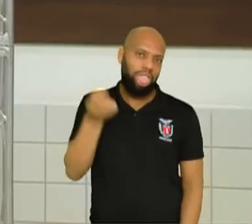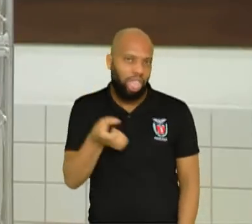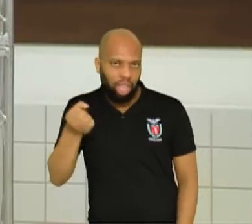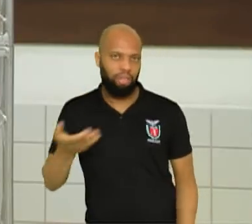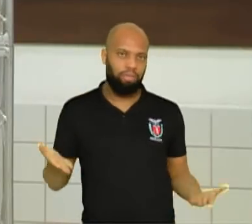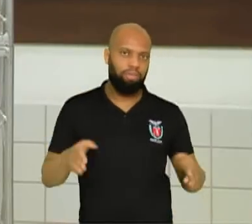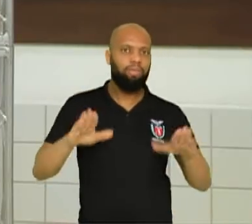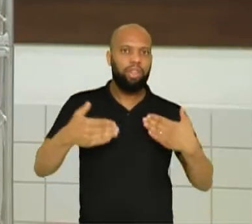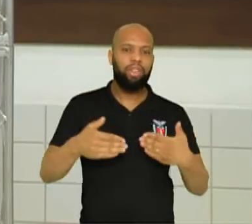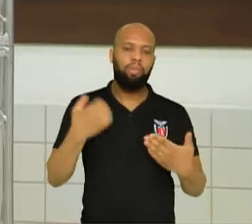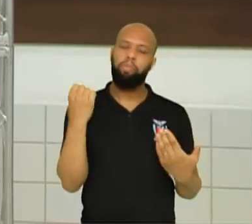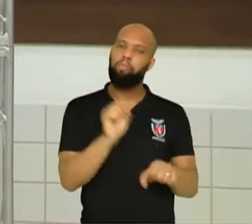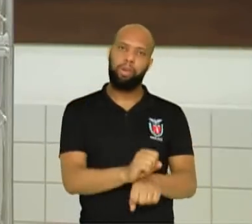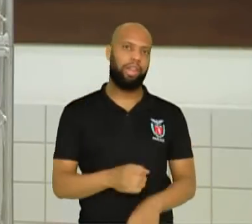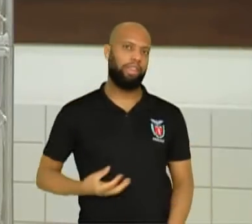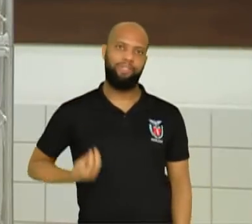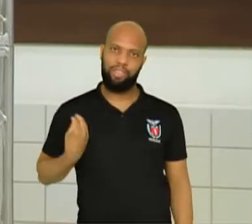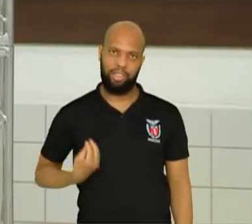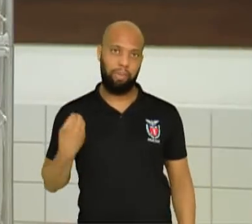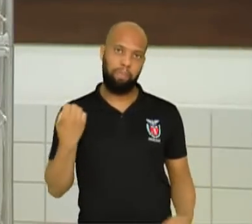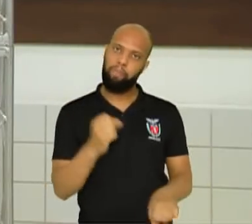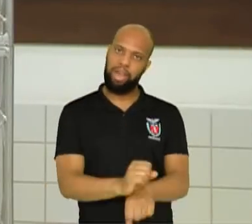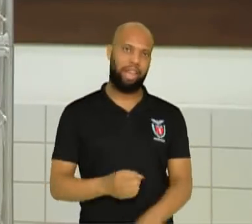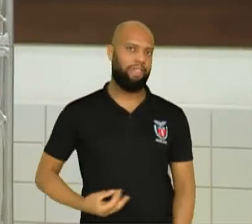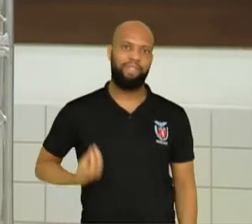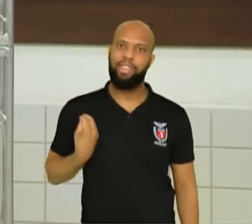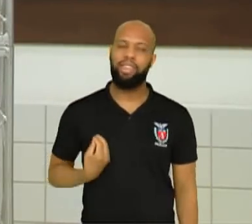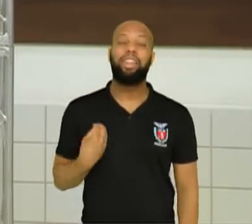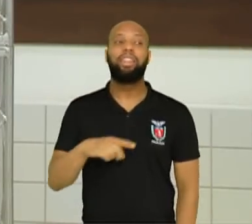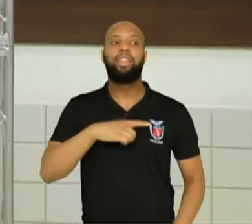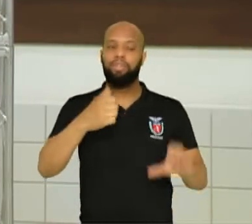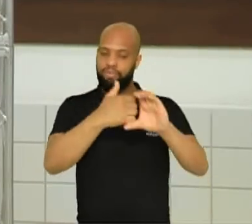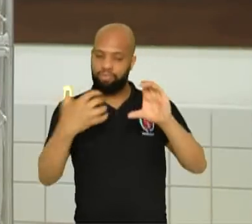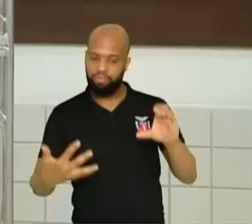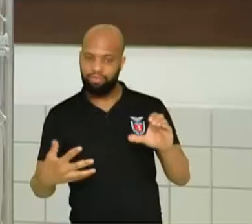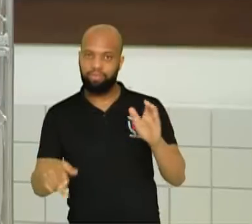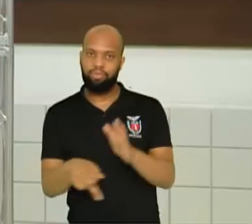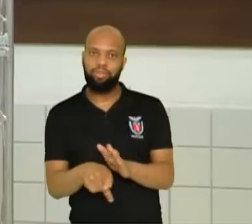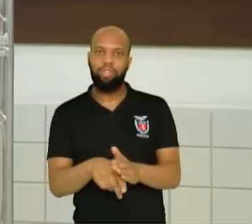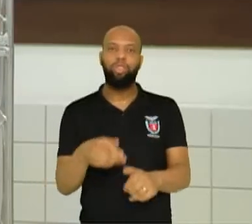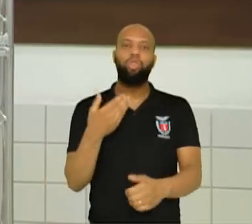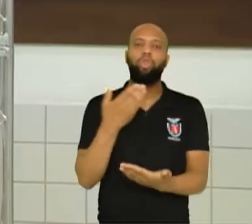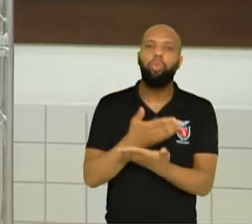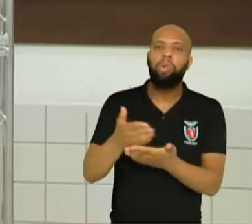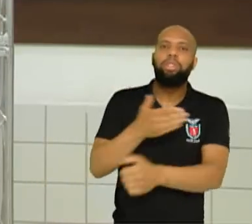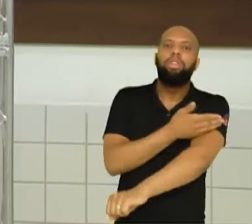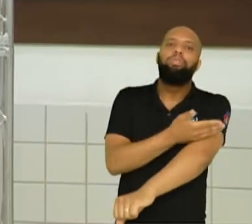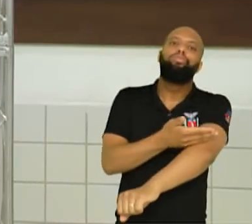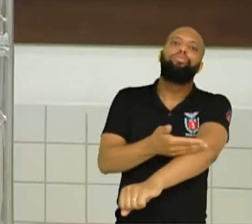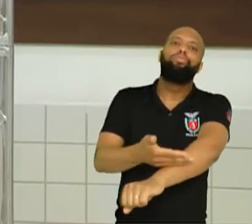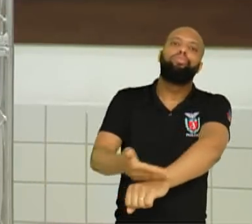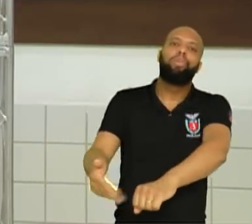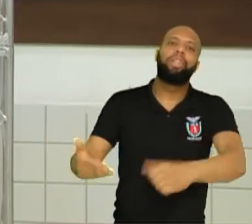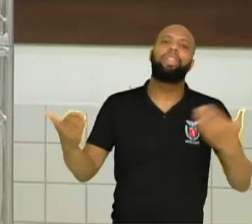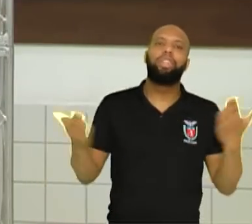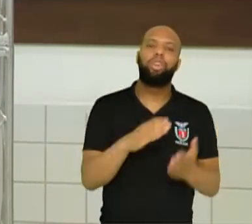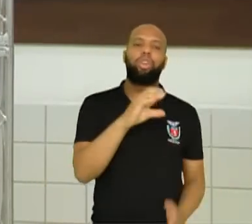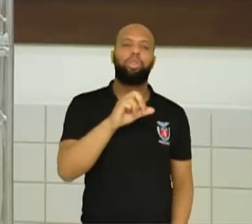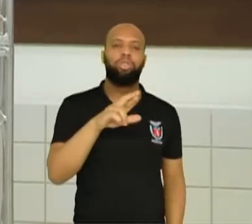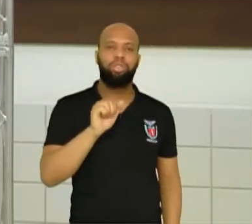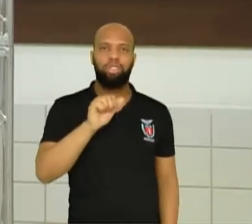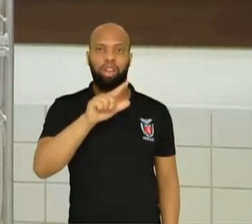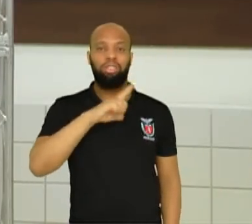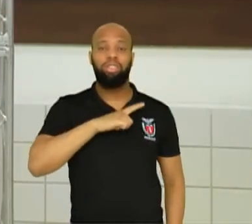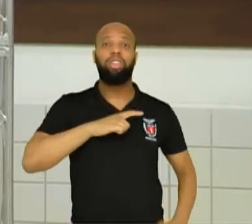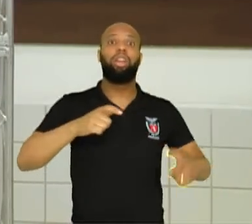aí ele deixa de viver. Então a gente tem uma característica que é o branqueamento dos corais que está aumentando demais, gente. E